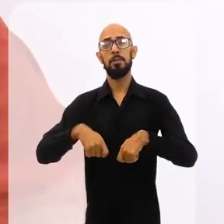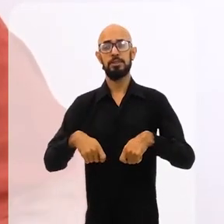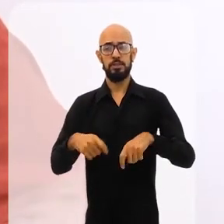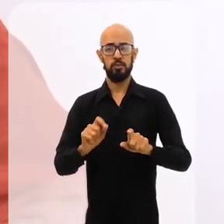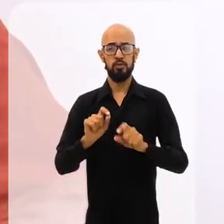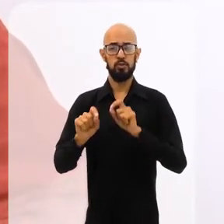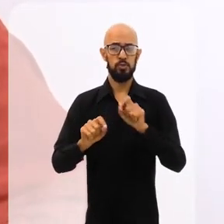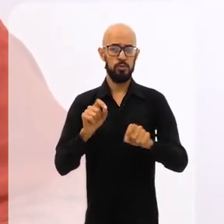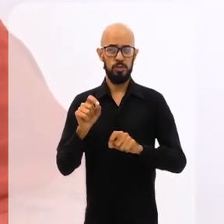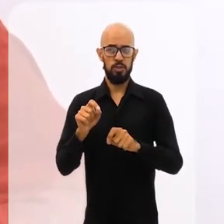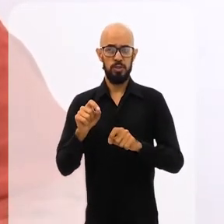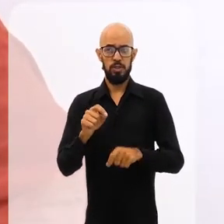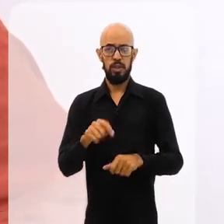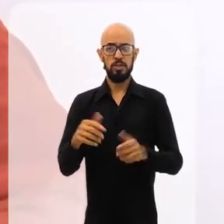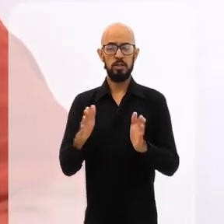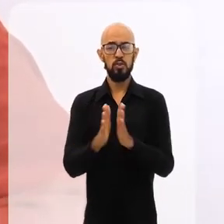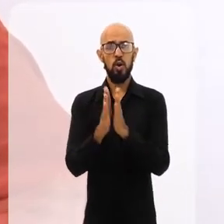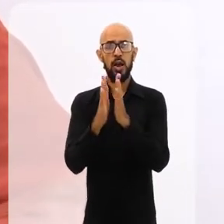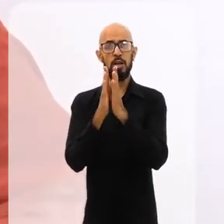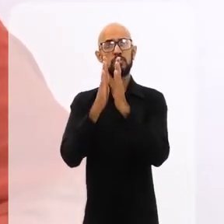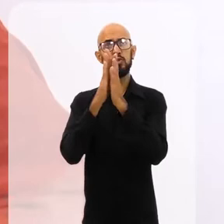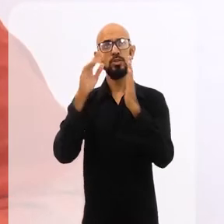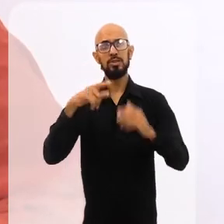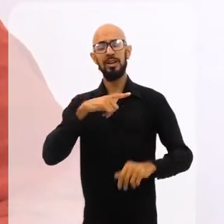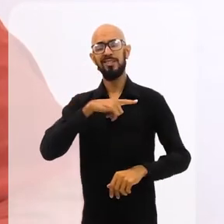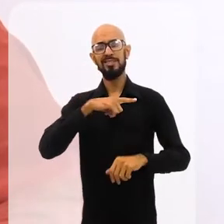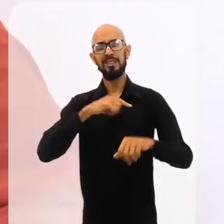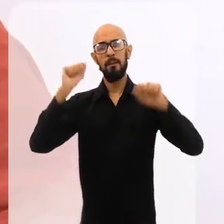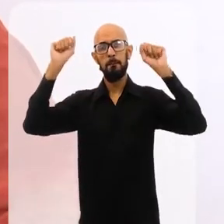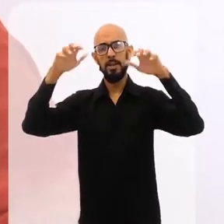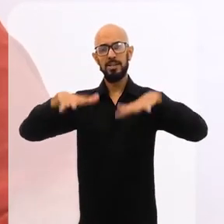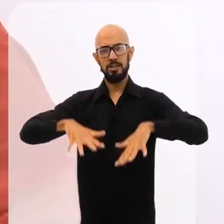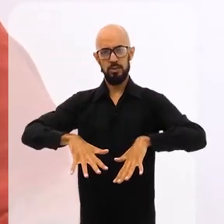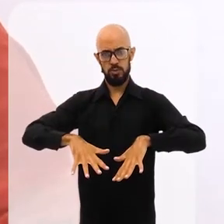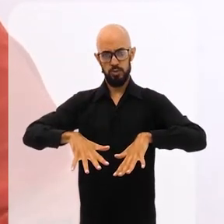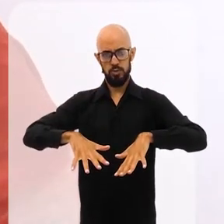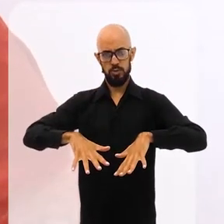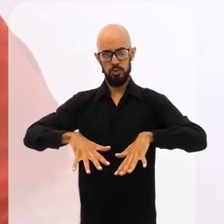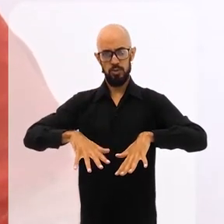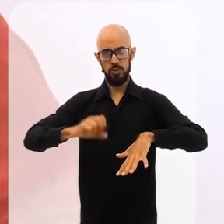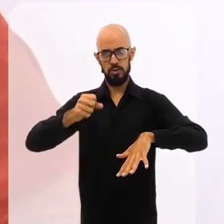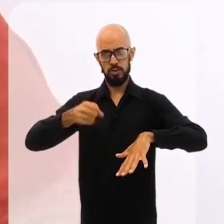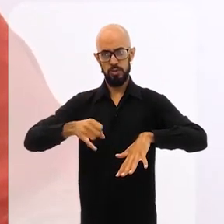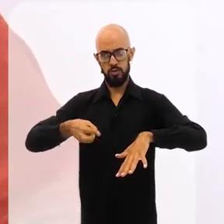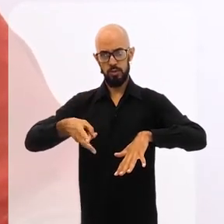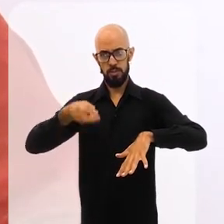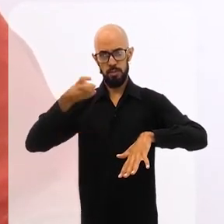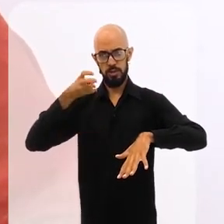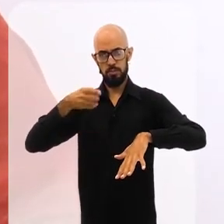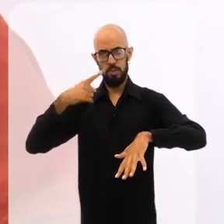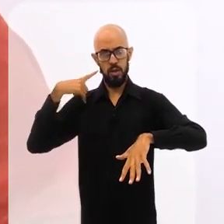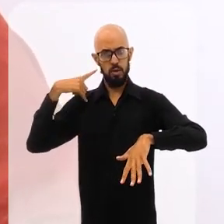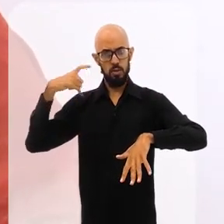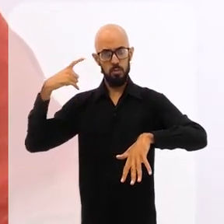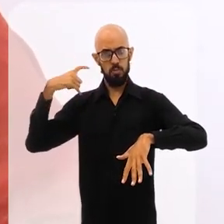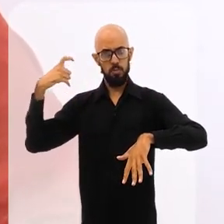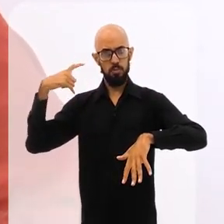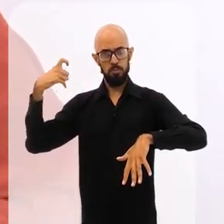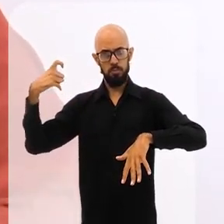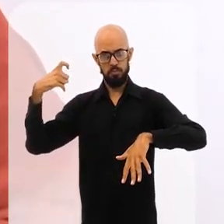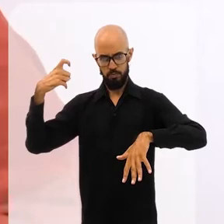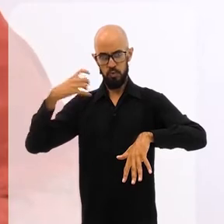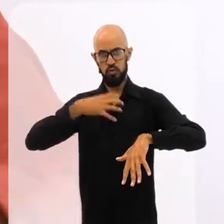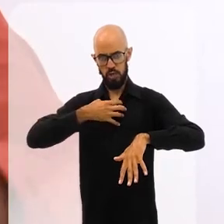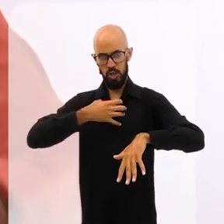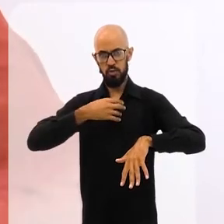Que essas orações e preces, elas estão impregnadas de bênção. Quando você verbaliza um som desse,